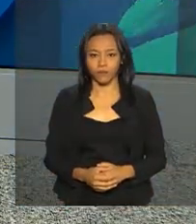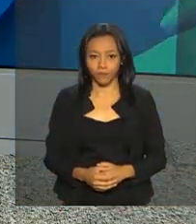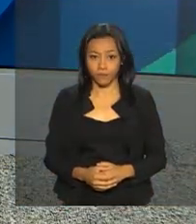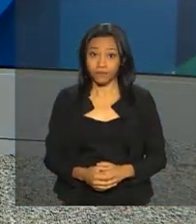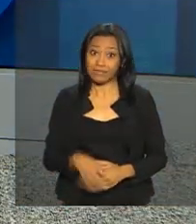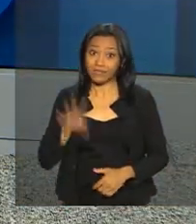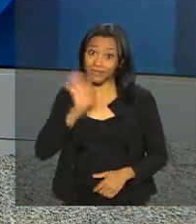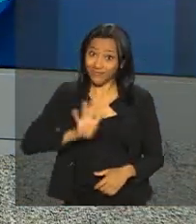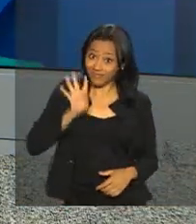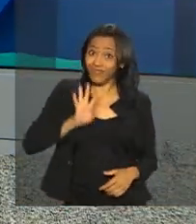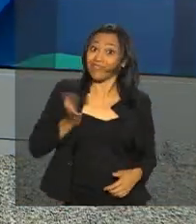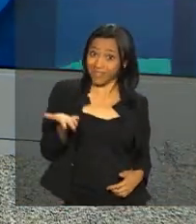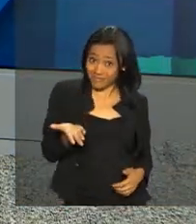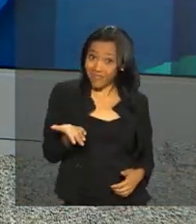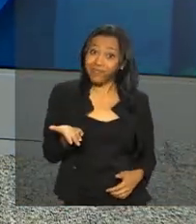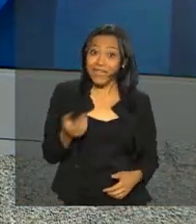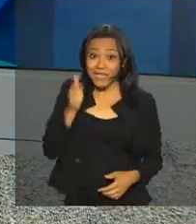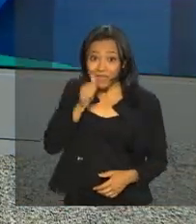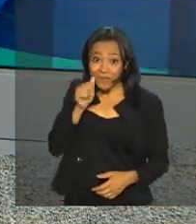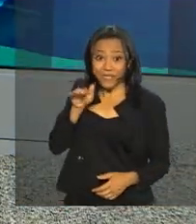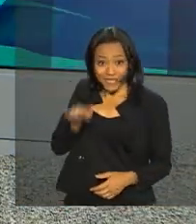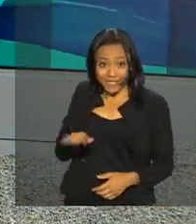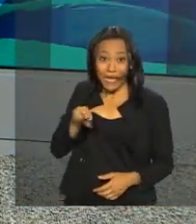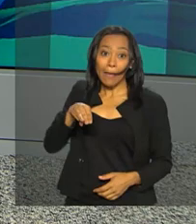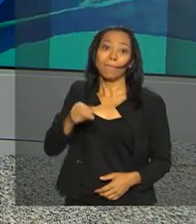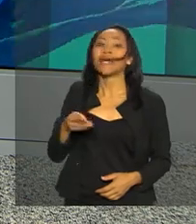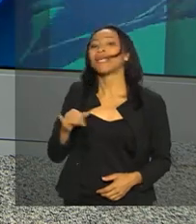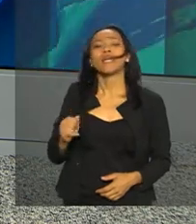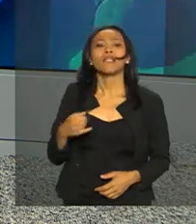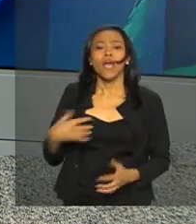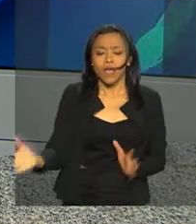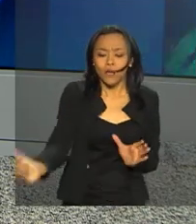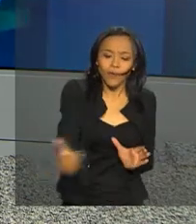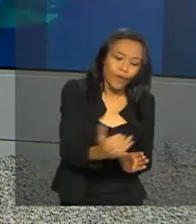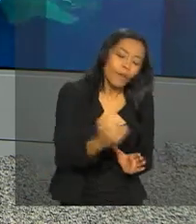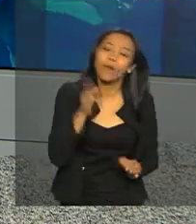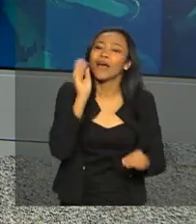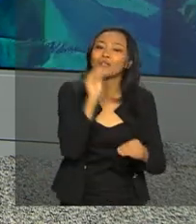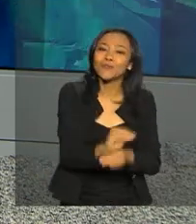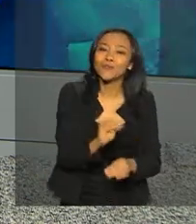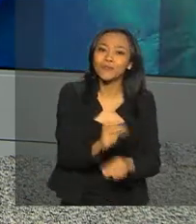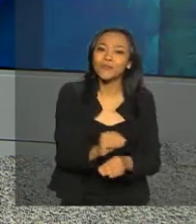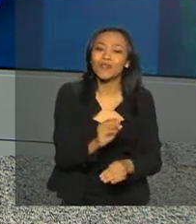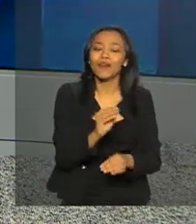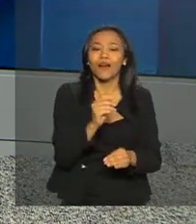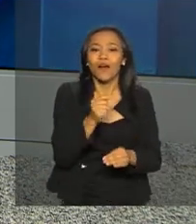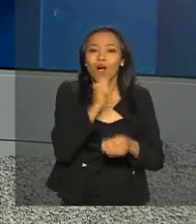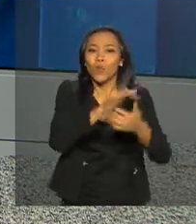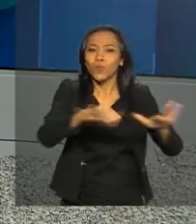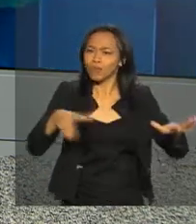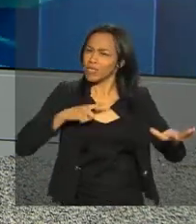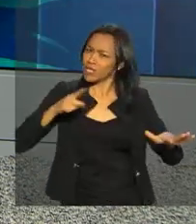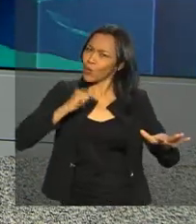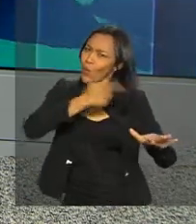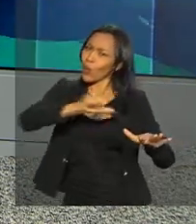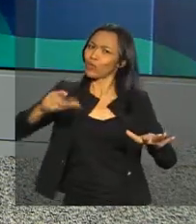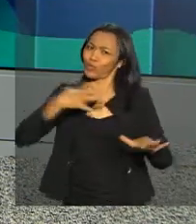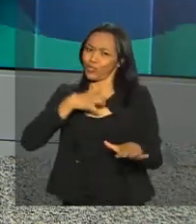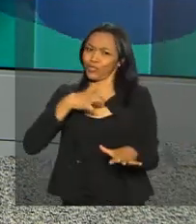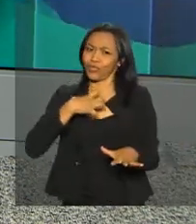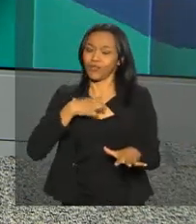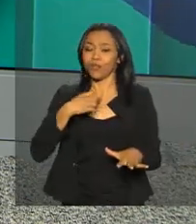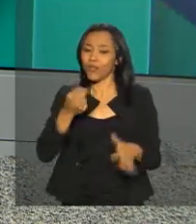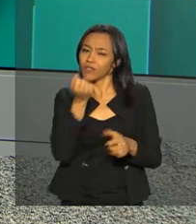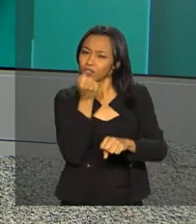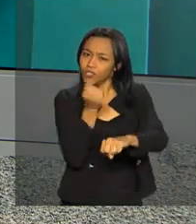Que bacana isso, né? A Mariana recolheu lixo na praia para ajudar os oceanos, mas tem muitas outras formas de fazer o mesmo. Nós tiramos